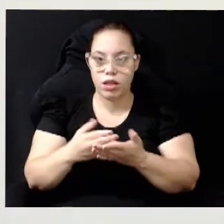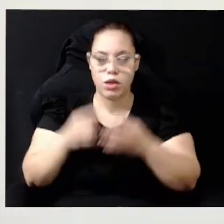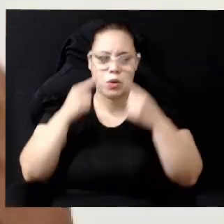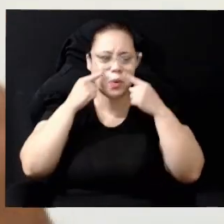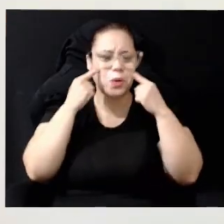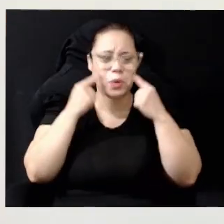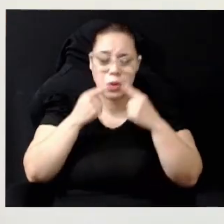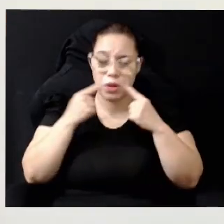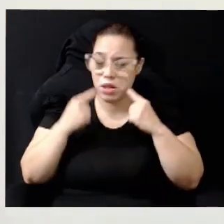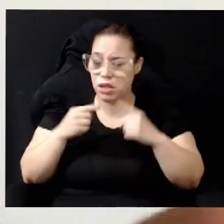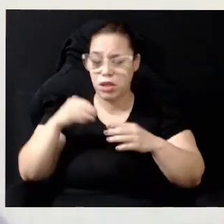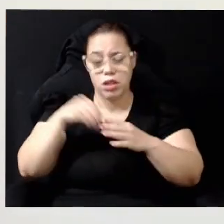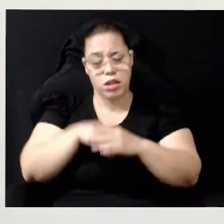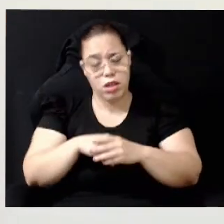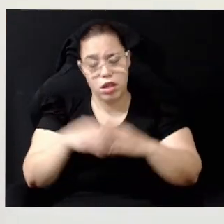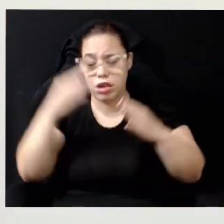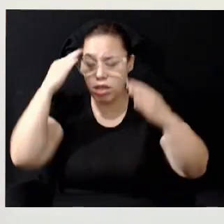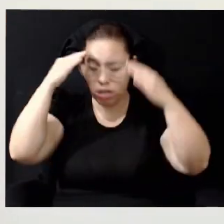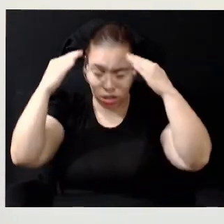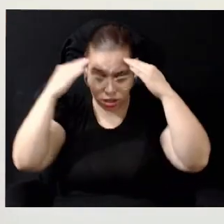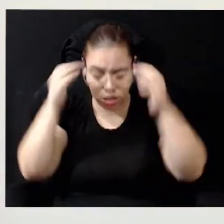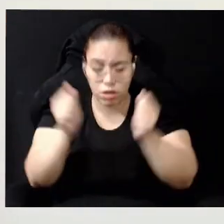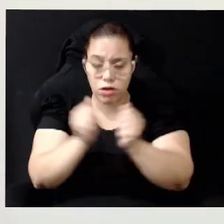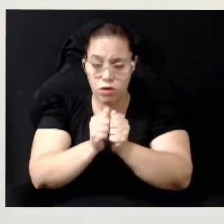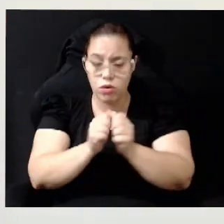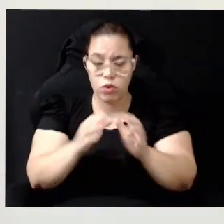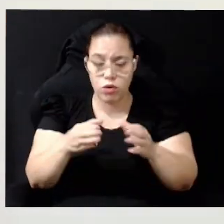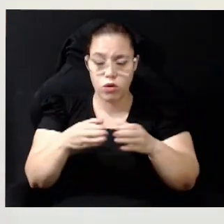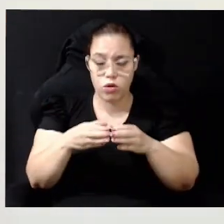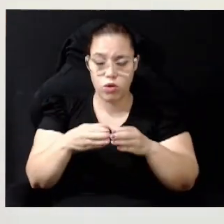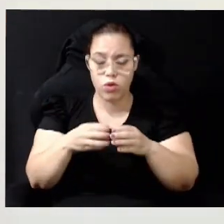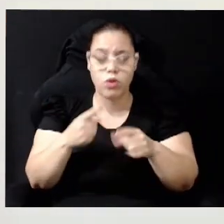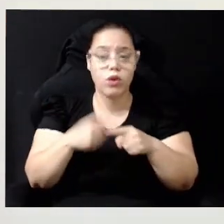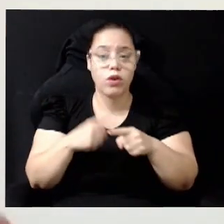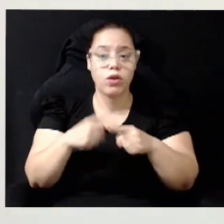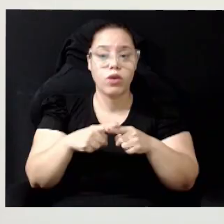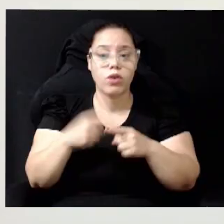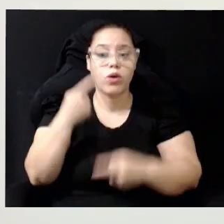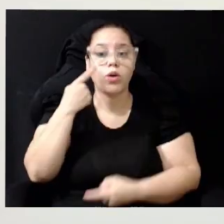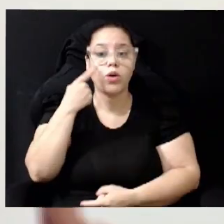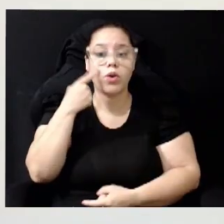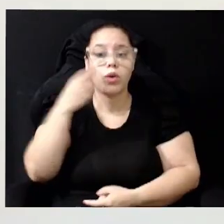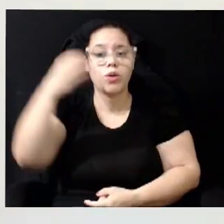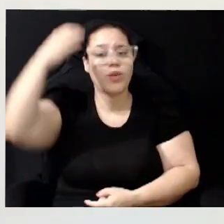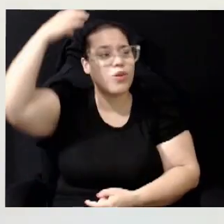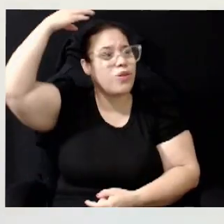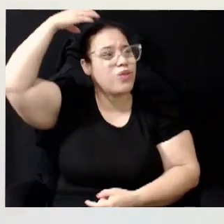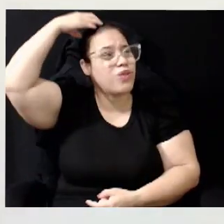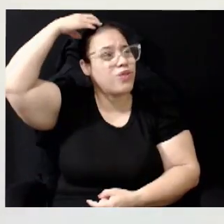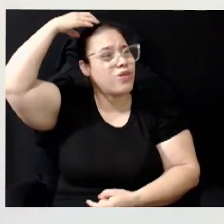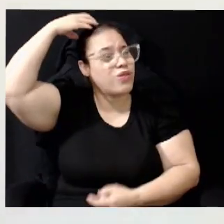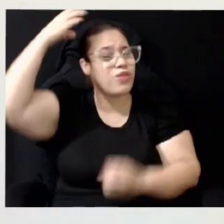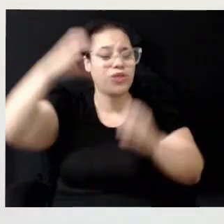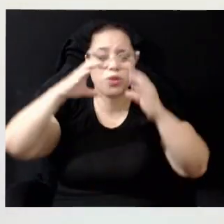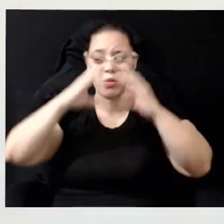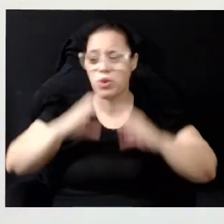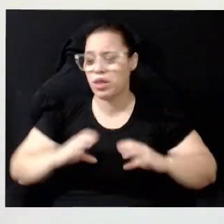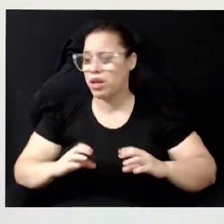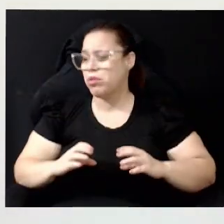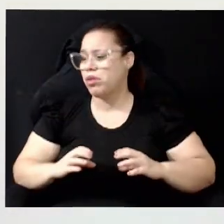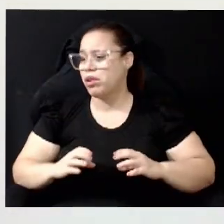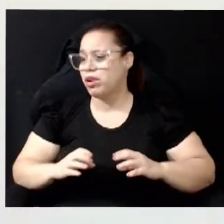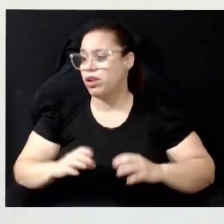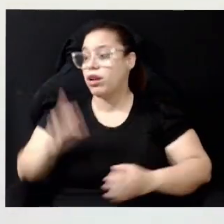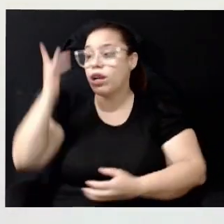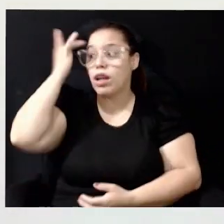nosso trabalho terapêutico que estava fazendo lá com um grupo, porque ela se viu culpada desse comportamento da criança. Ela achava